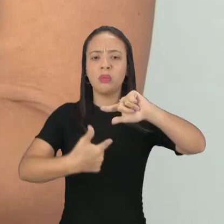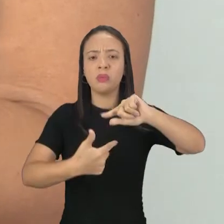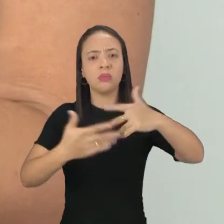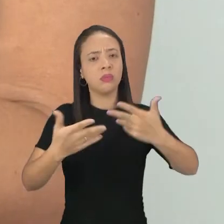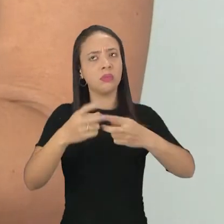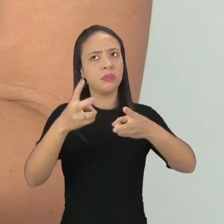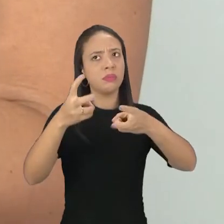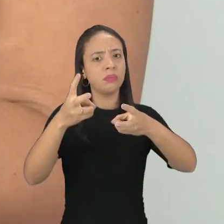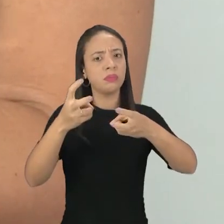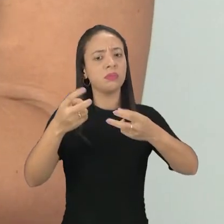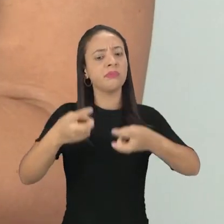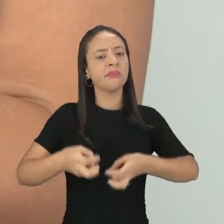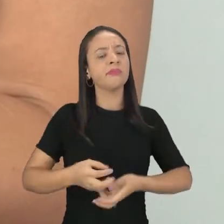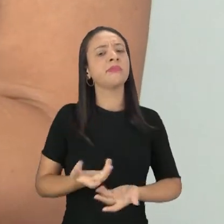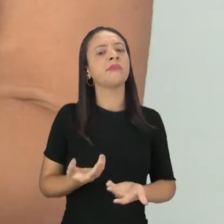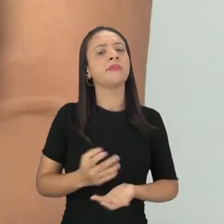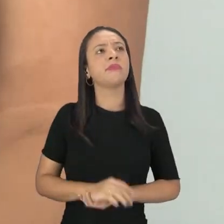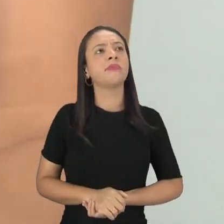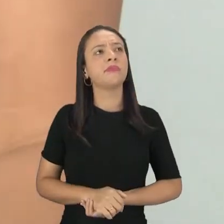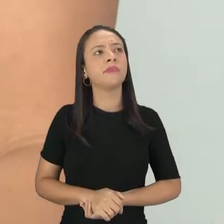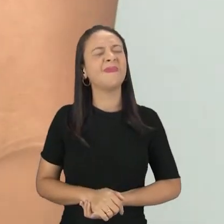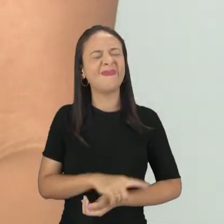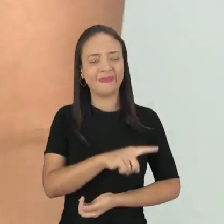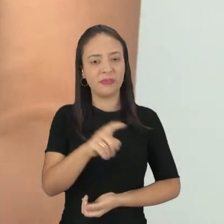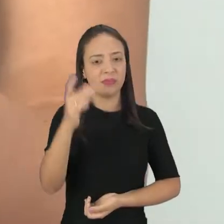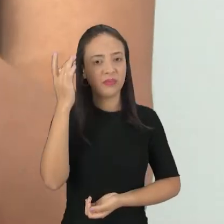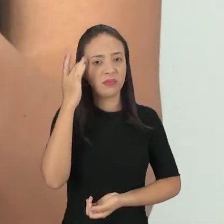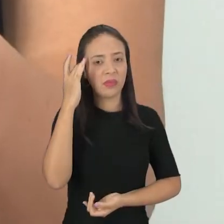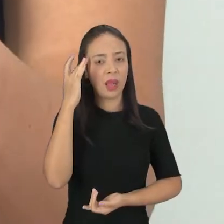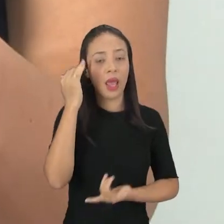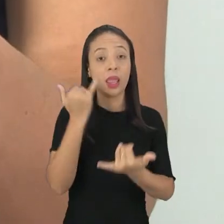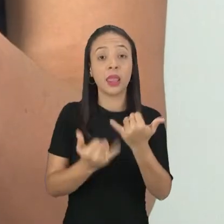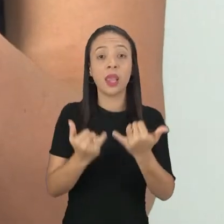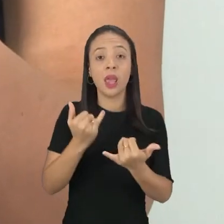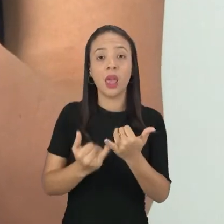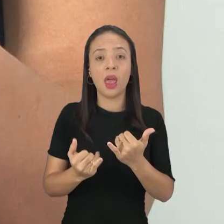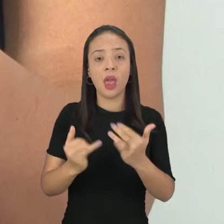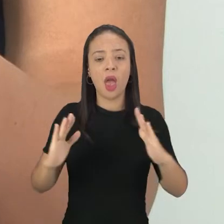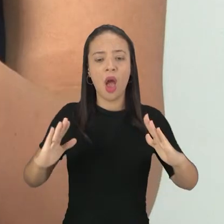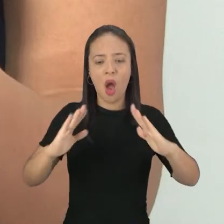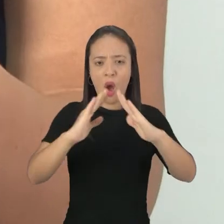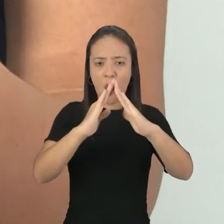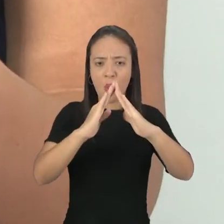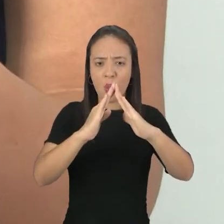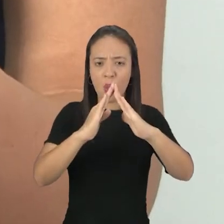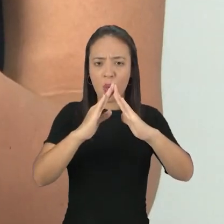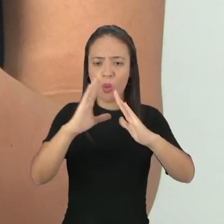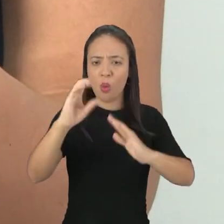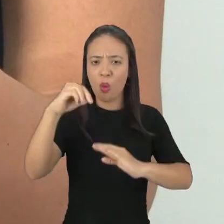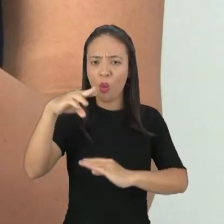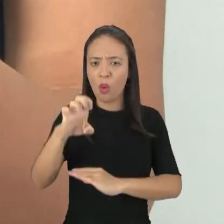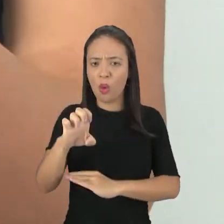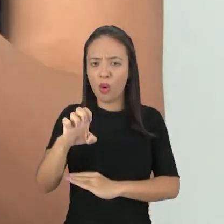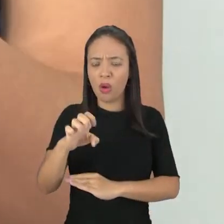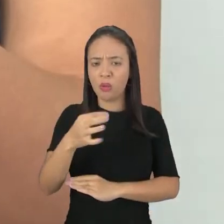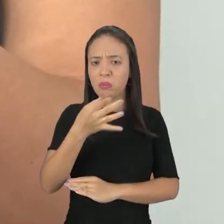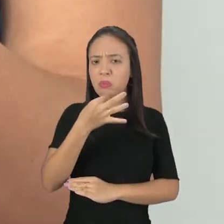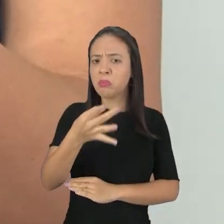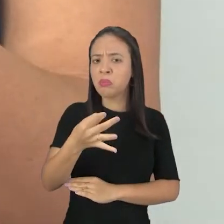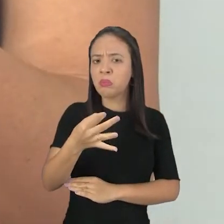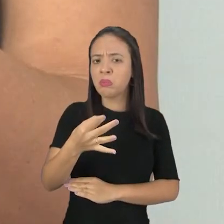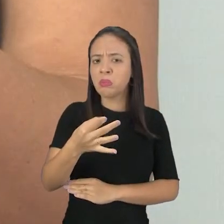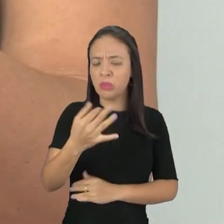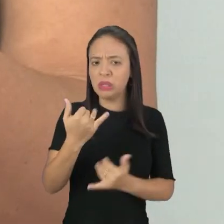Observem, analisem. E aí? Será que ele se assemelha a um cone? O que vocês acham?